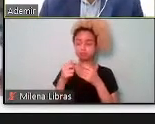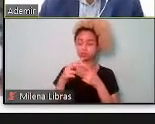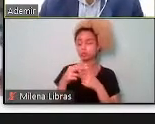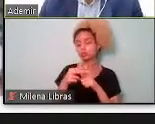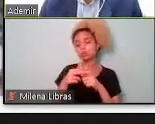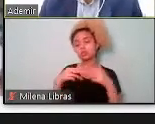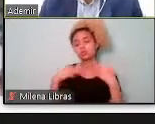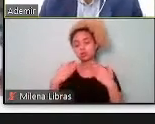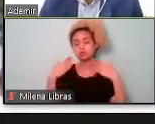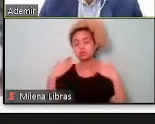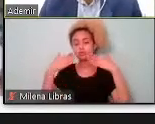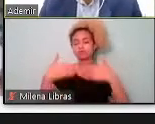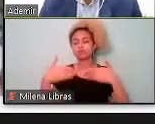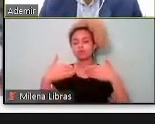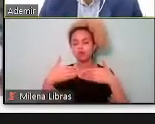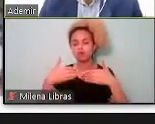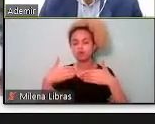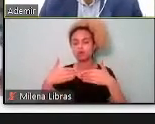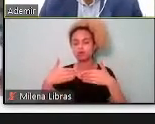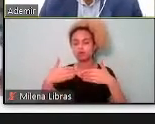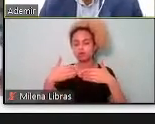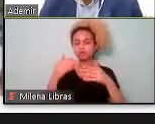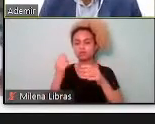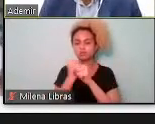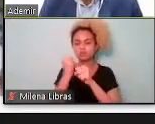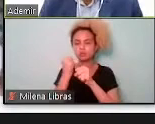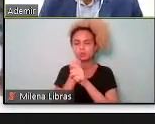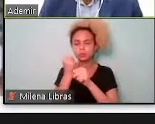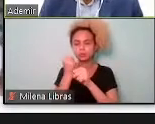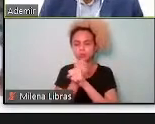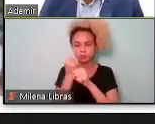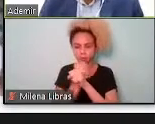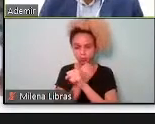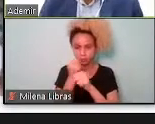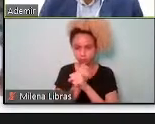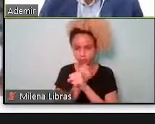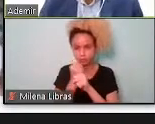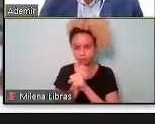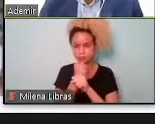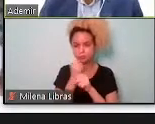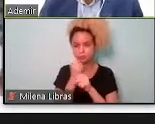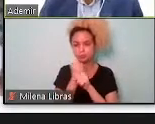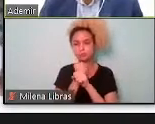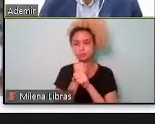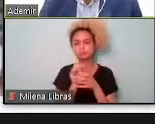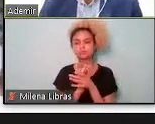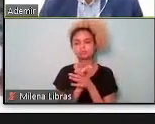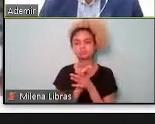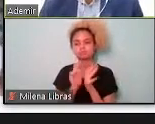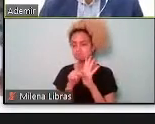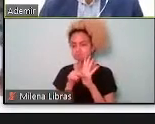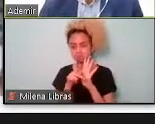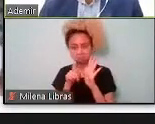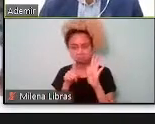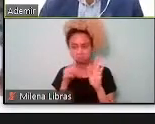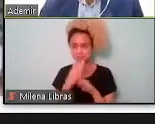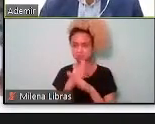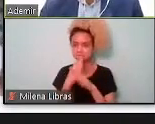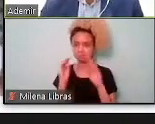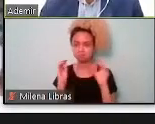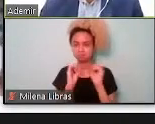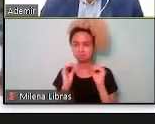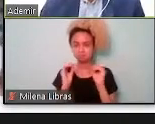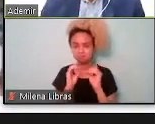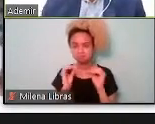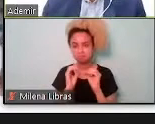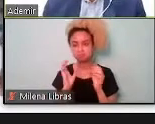foco foi na fase construtiva. Nada se apurou nos projetos, nos sistemas